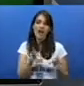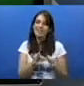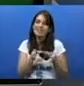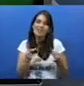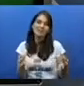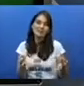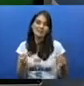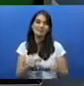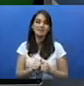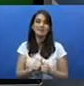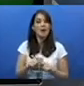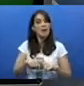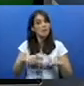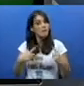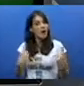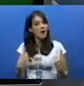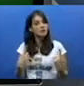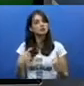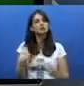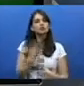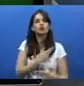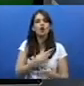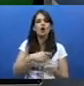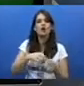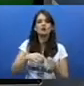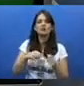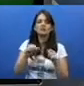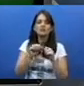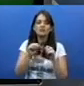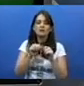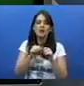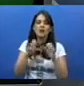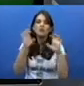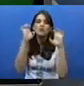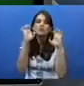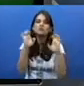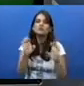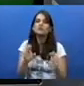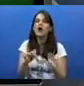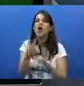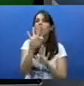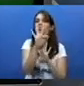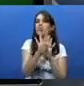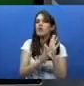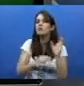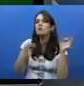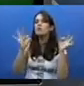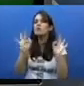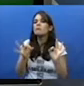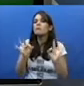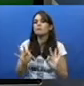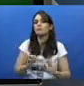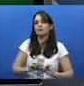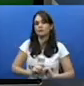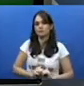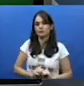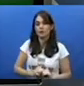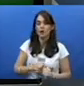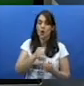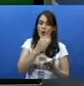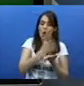viram, mas que seguimos todas, né, as regrinhas para uma boa produção de texto.